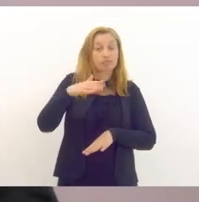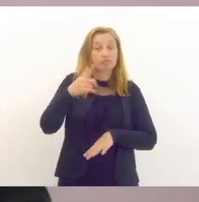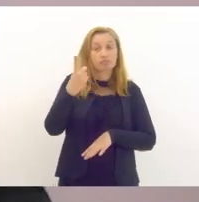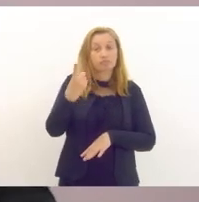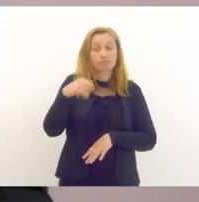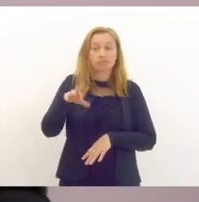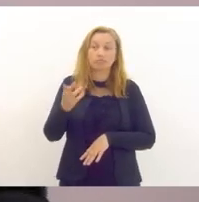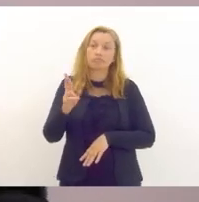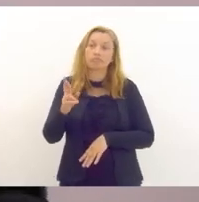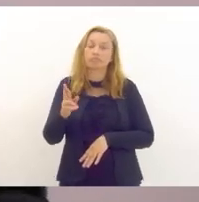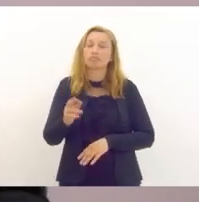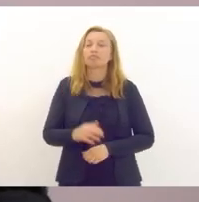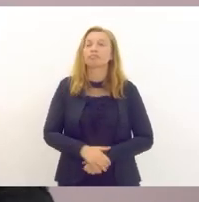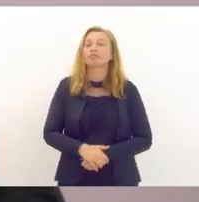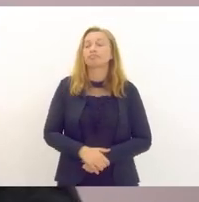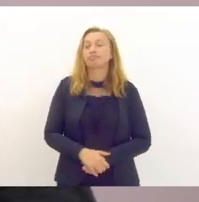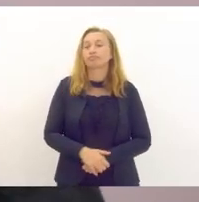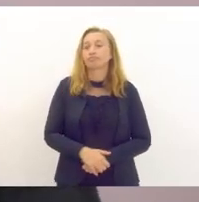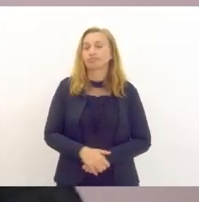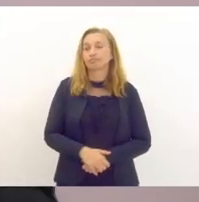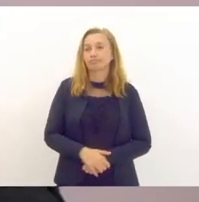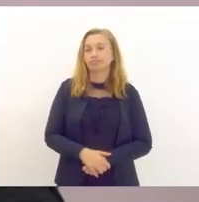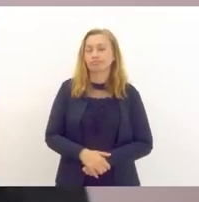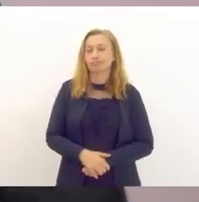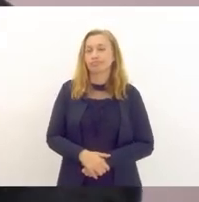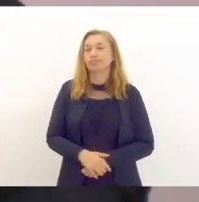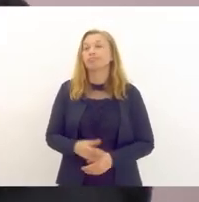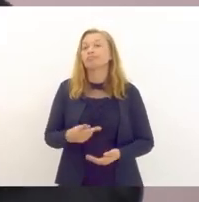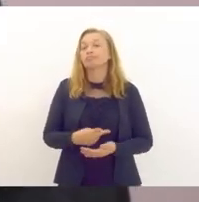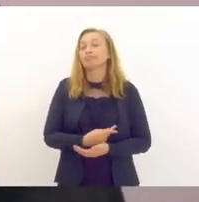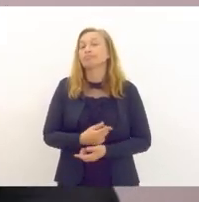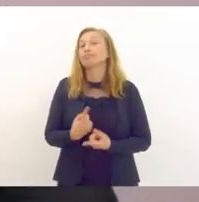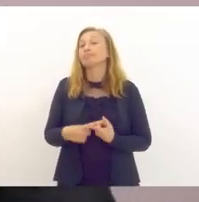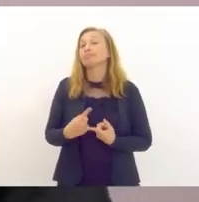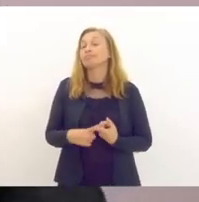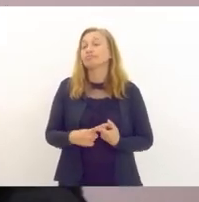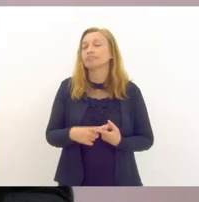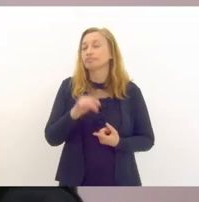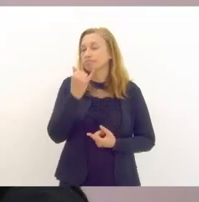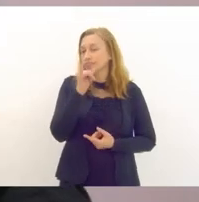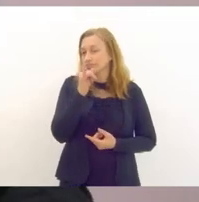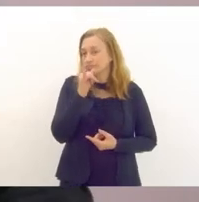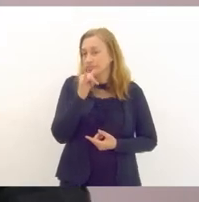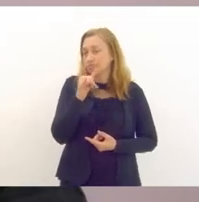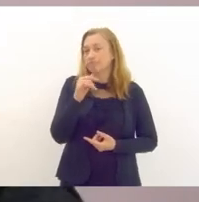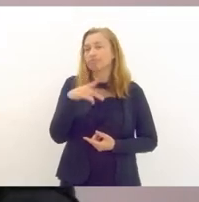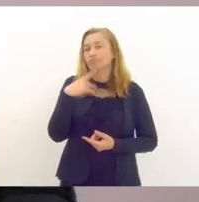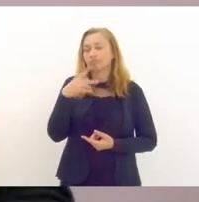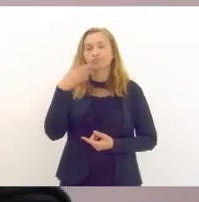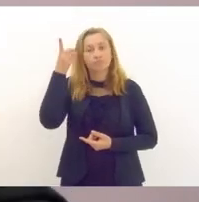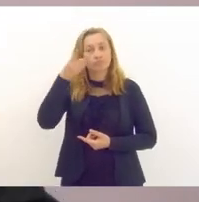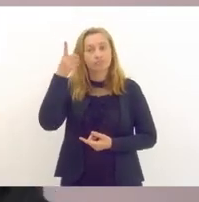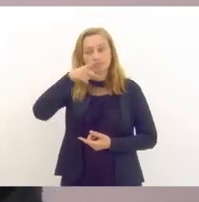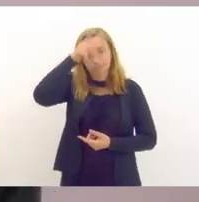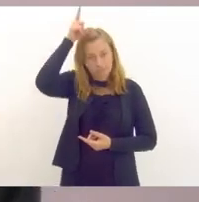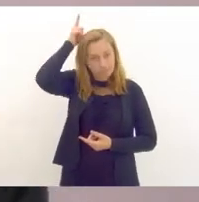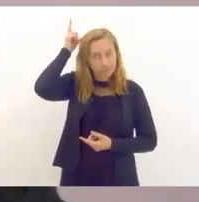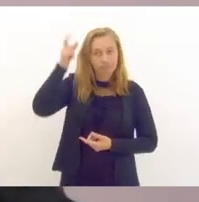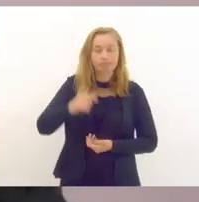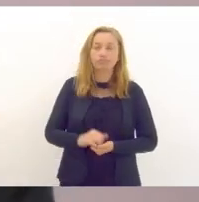a queda na receita e ela se dá muito por conta da energia como falou Luiz Paulo aqui